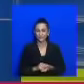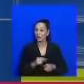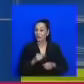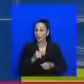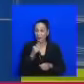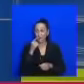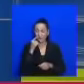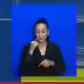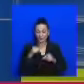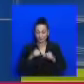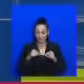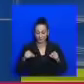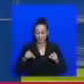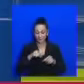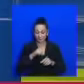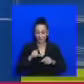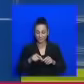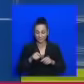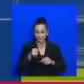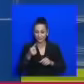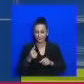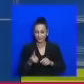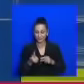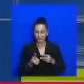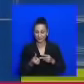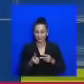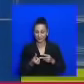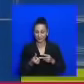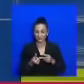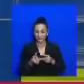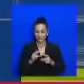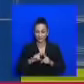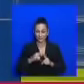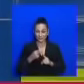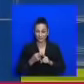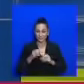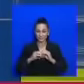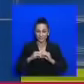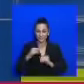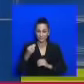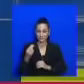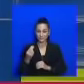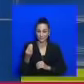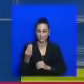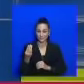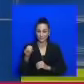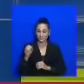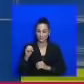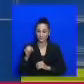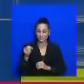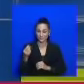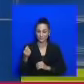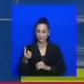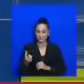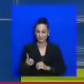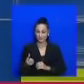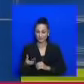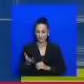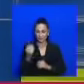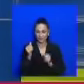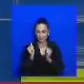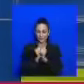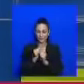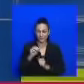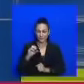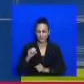Hora de conferir as 6 dezenas sorteadas no segundo sorteio da dupla cena, concurso 2306. Confira